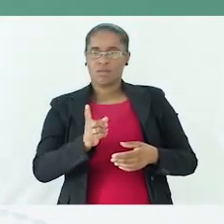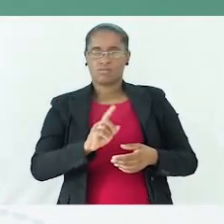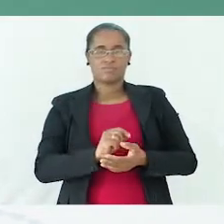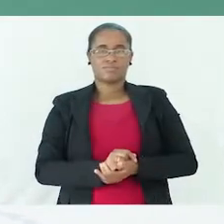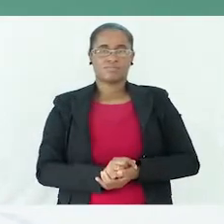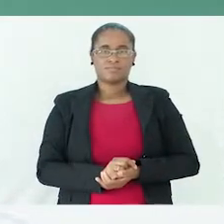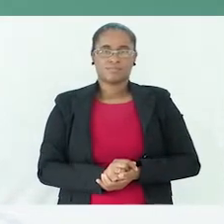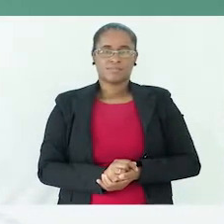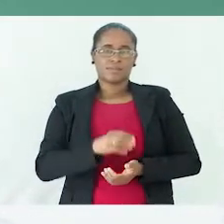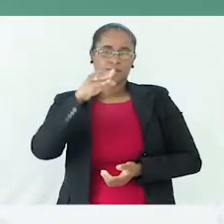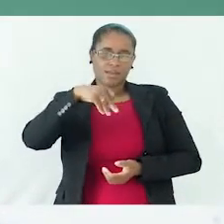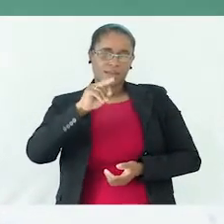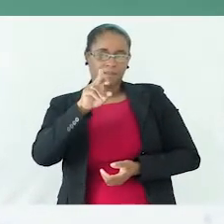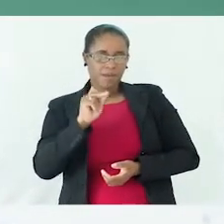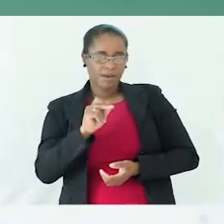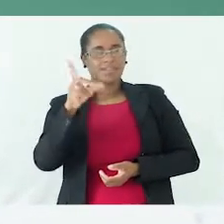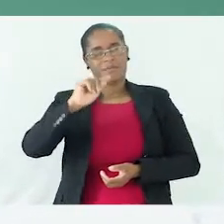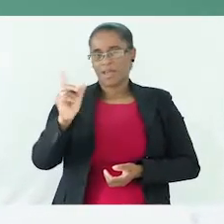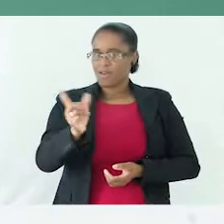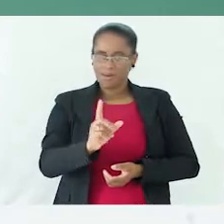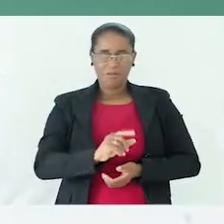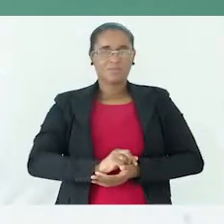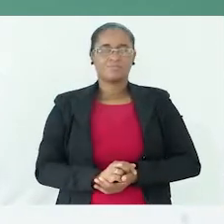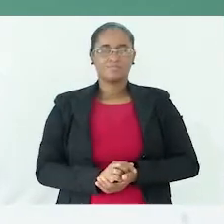Não. Para? Também não.